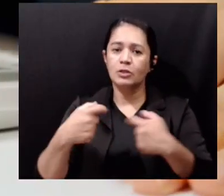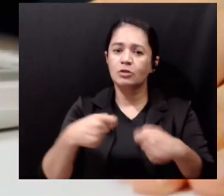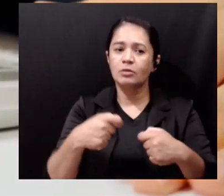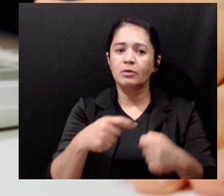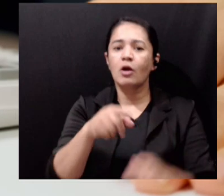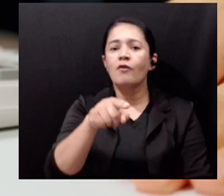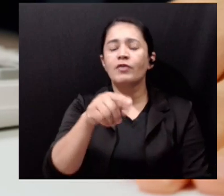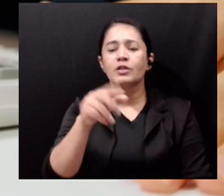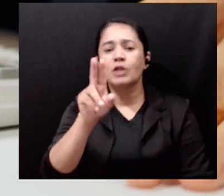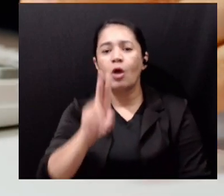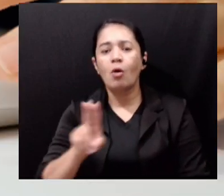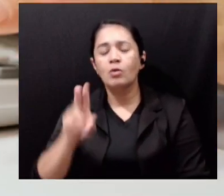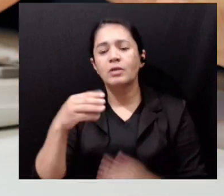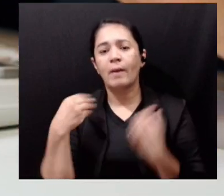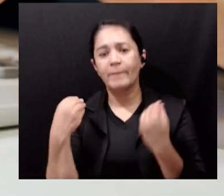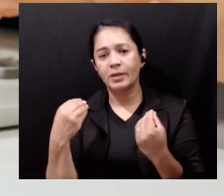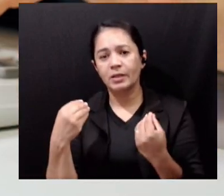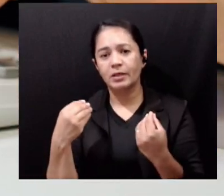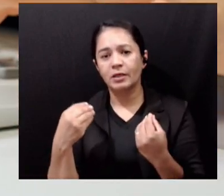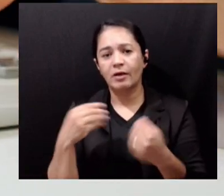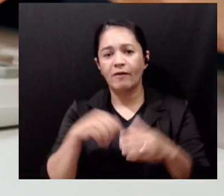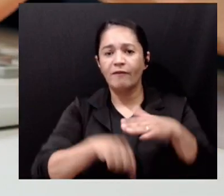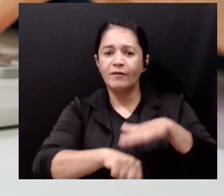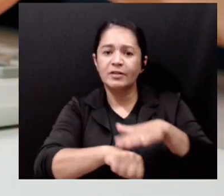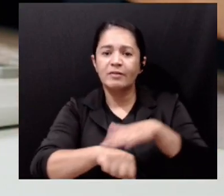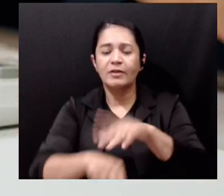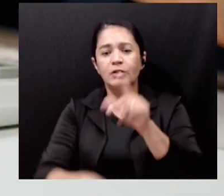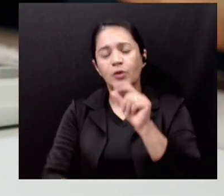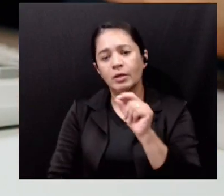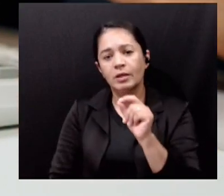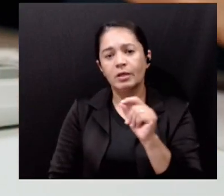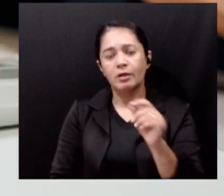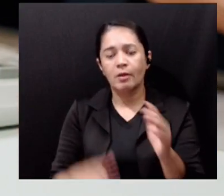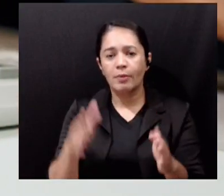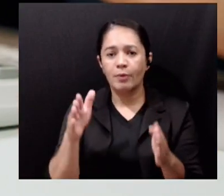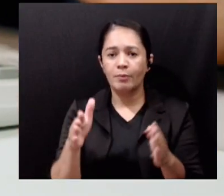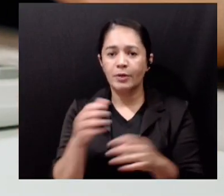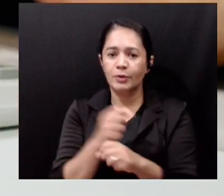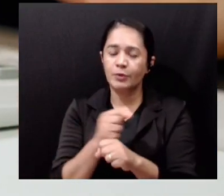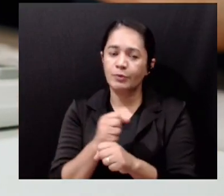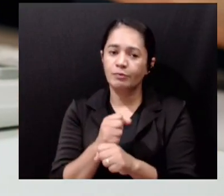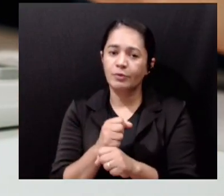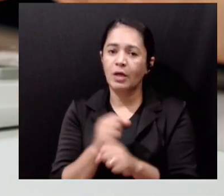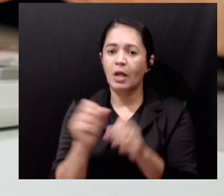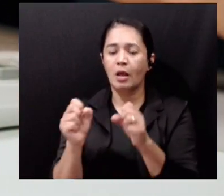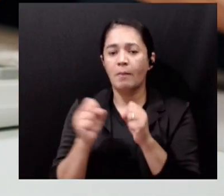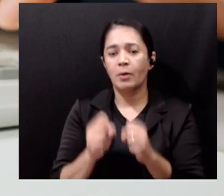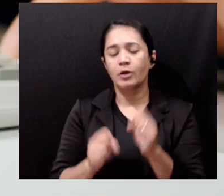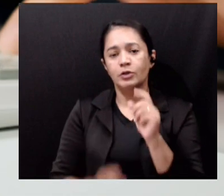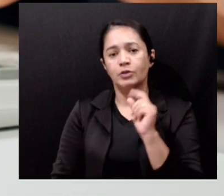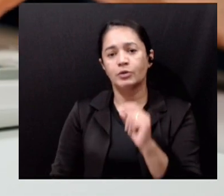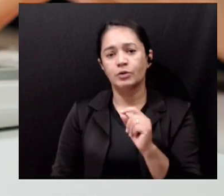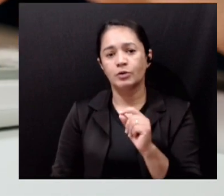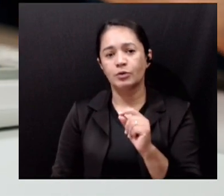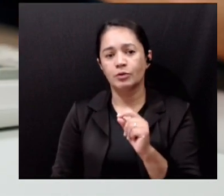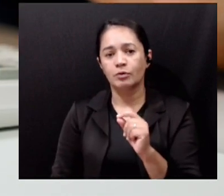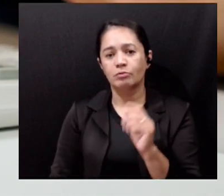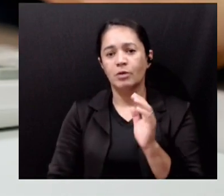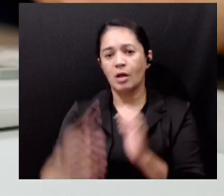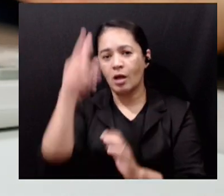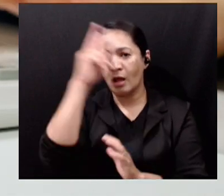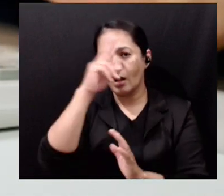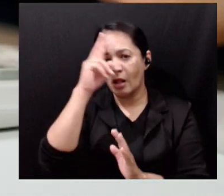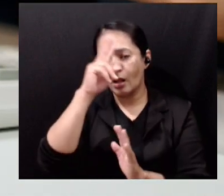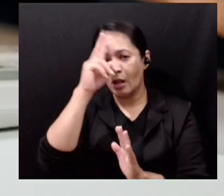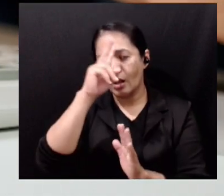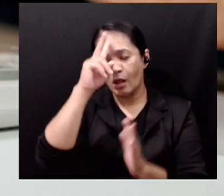conta? Que tipo de operações ela faz durante o ano? Então ela pode pegar um histórico, por exemplo, pode baixar um extrato,